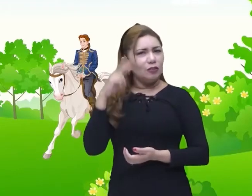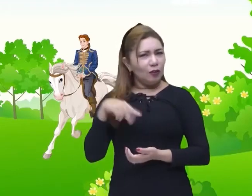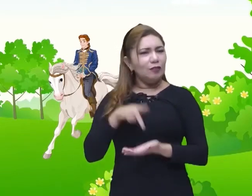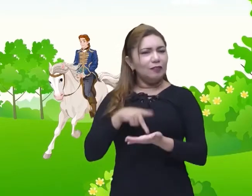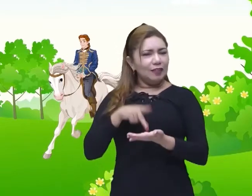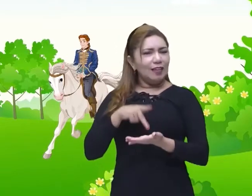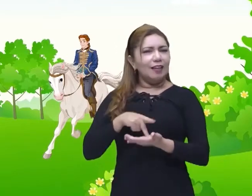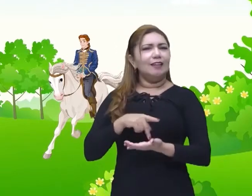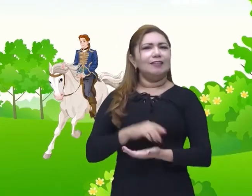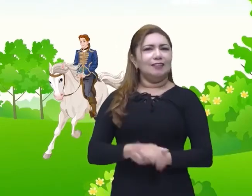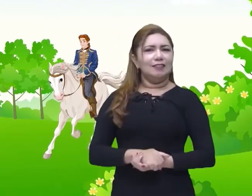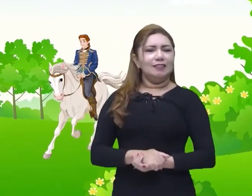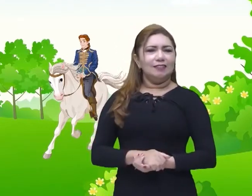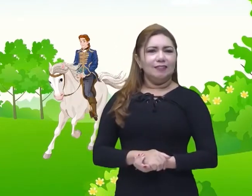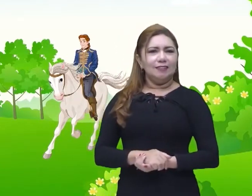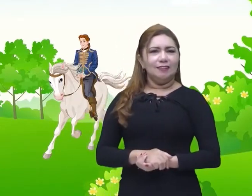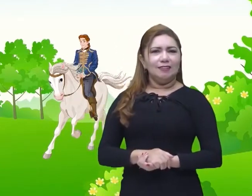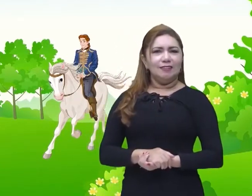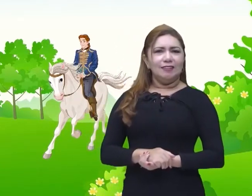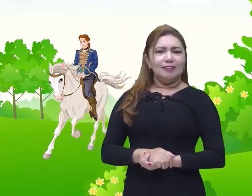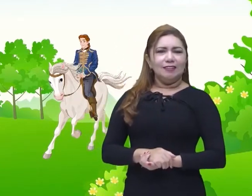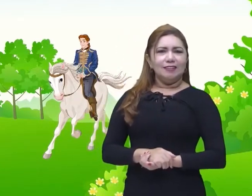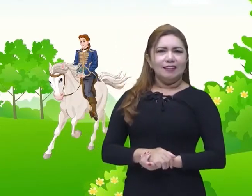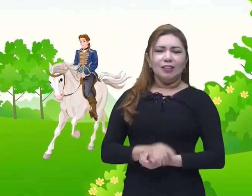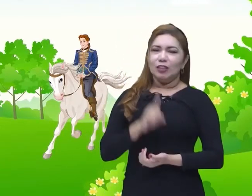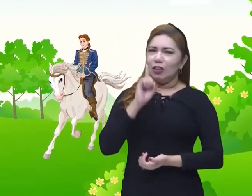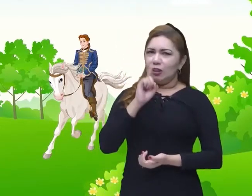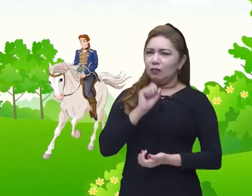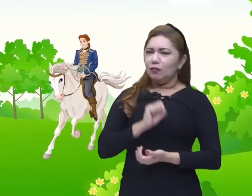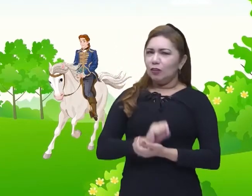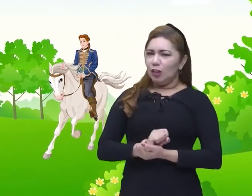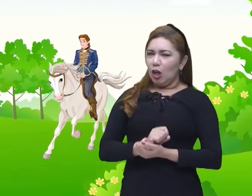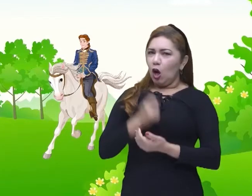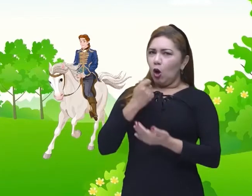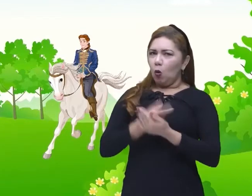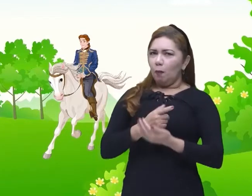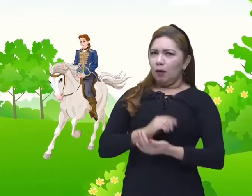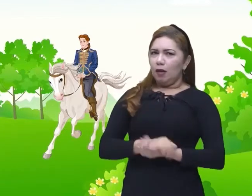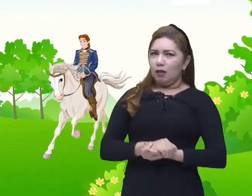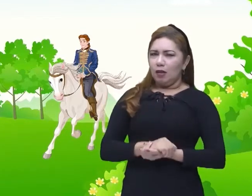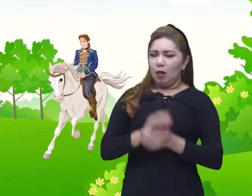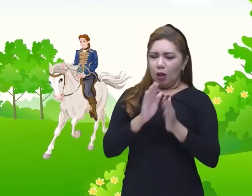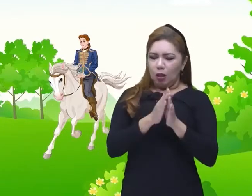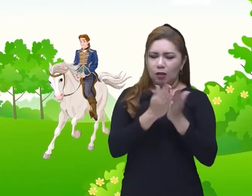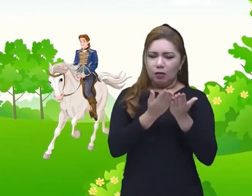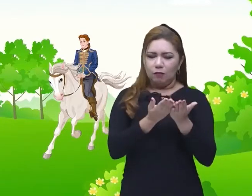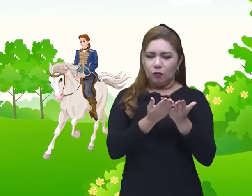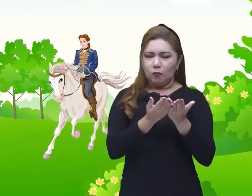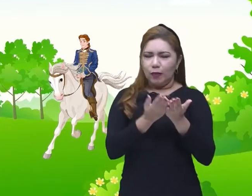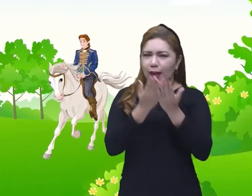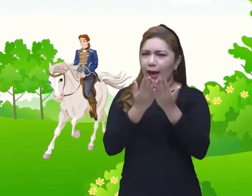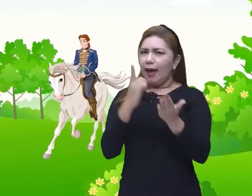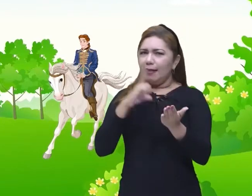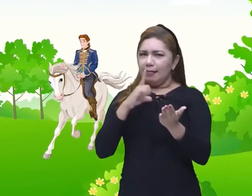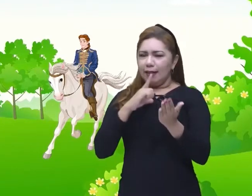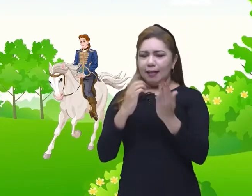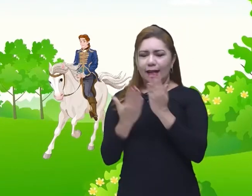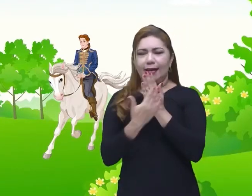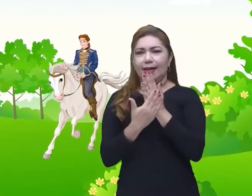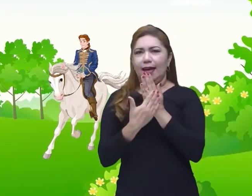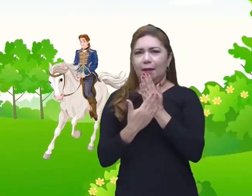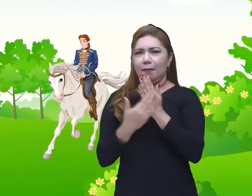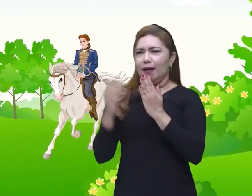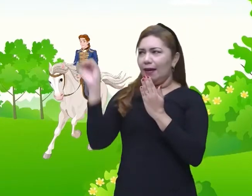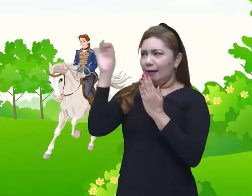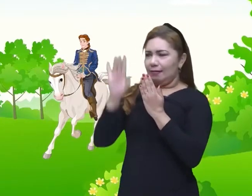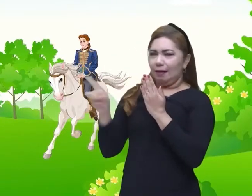verdade? Se você comprasse um livro e tivesse somente essa imagem na capa e